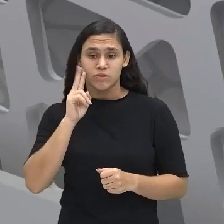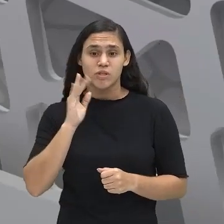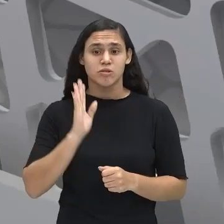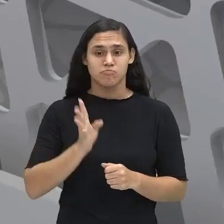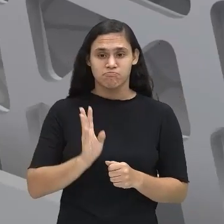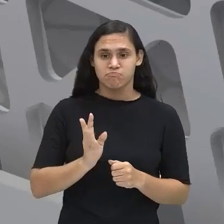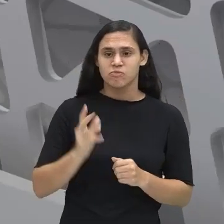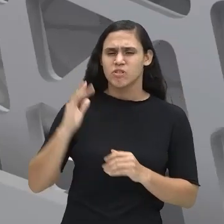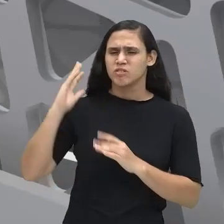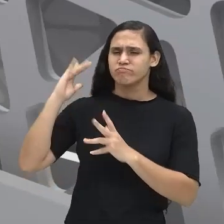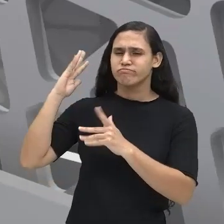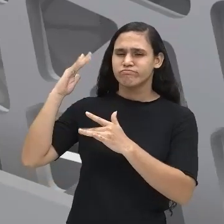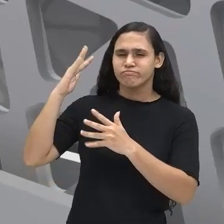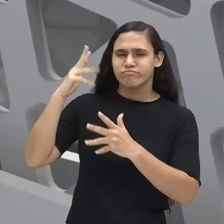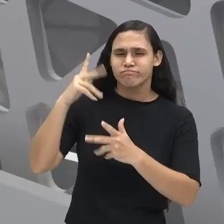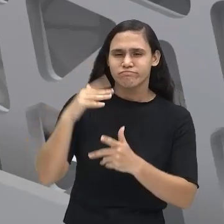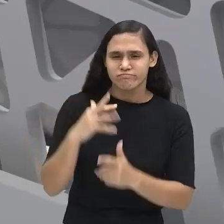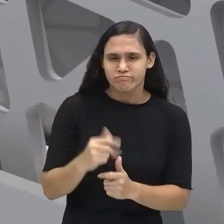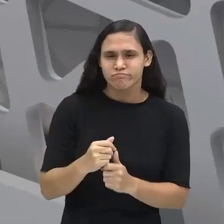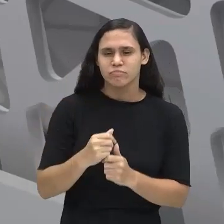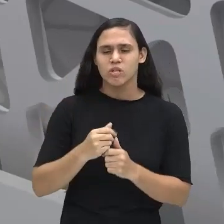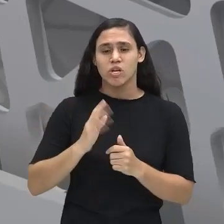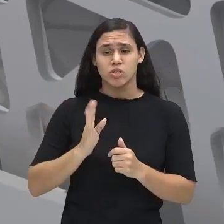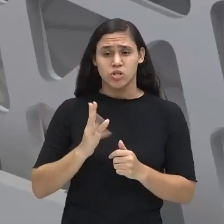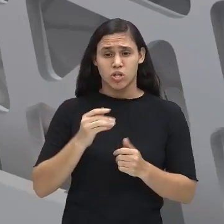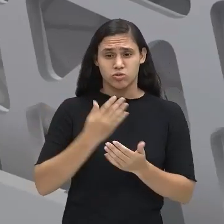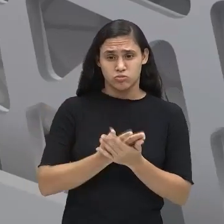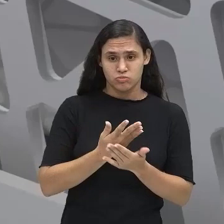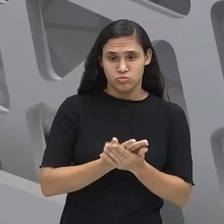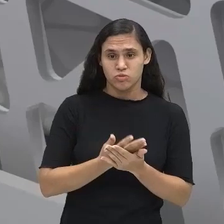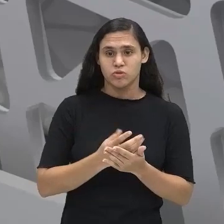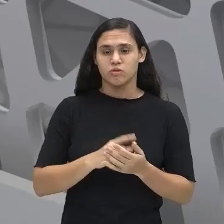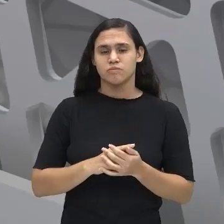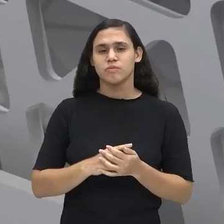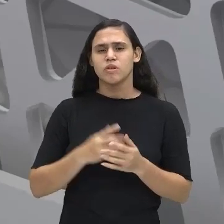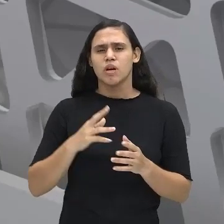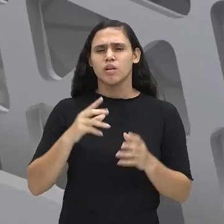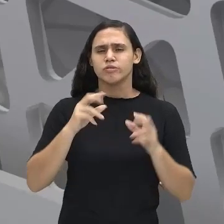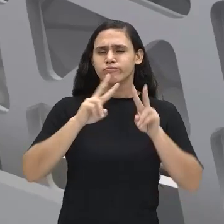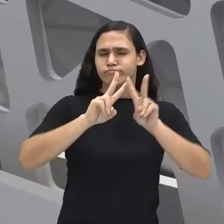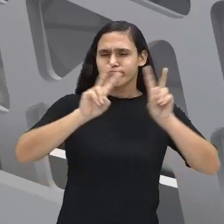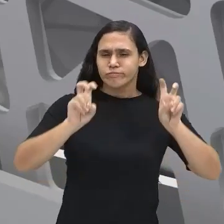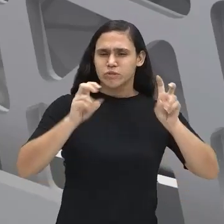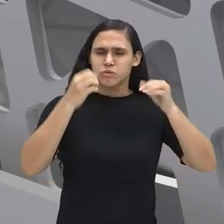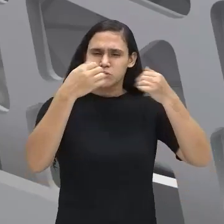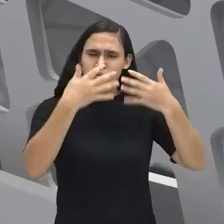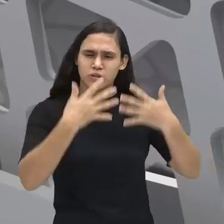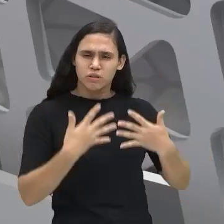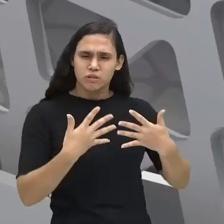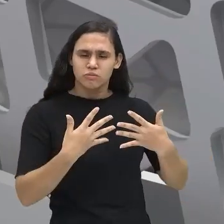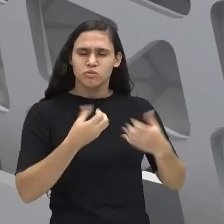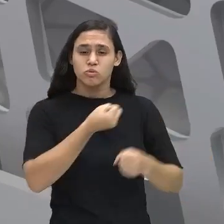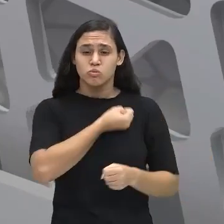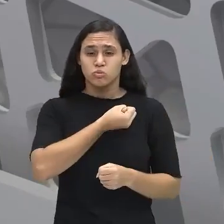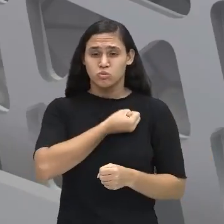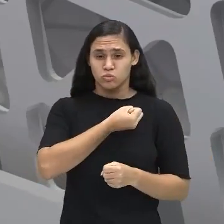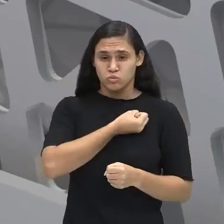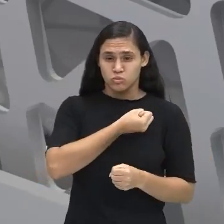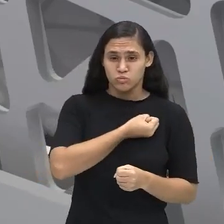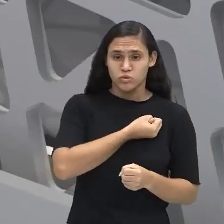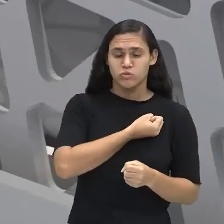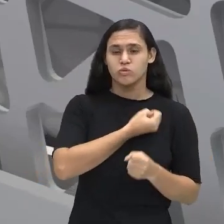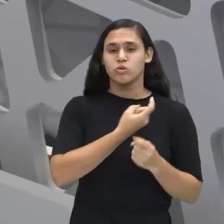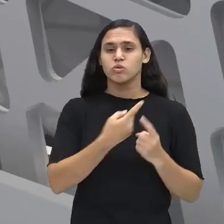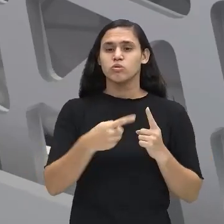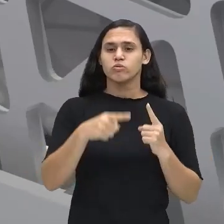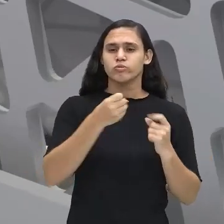ao longo da nossa unidade, desta unidade, nós falamos muito em números inteiros, que são aqueles números positivos